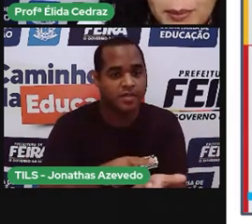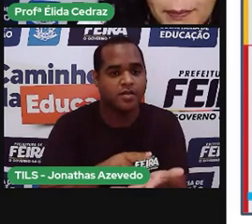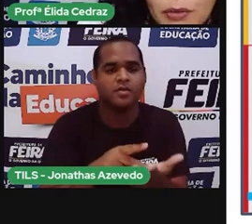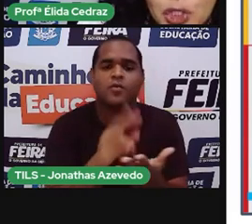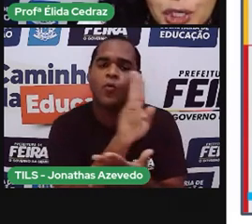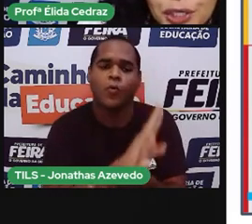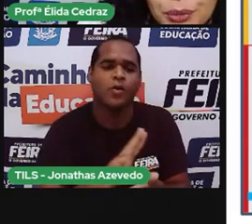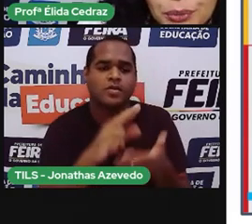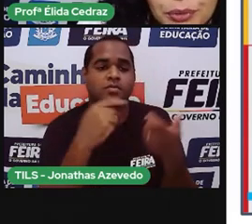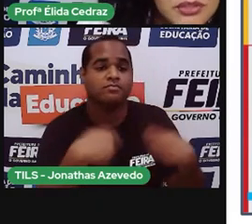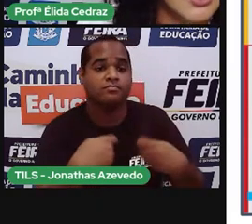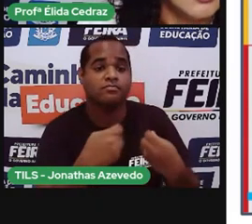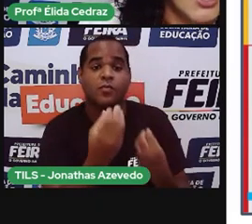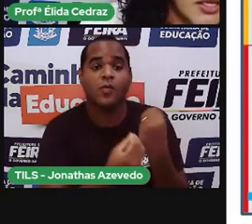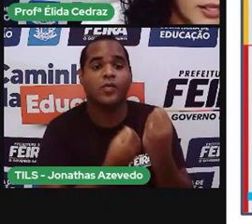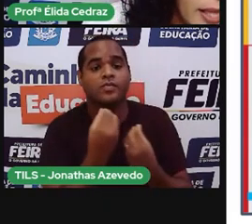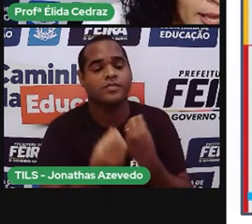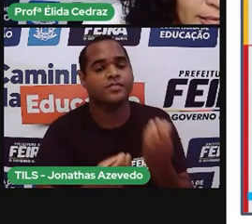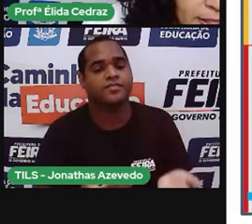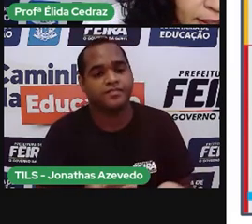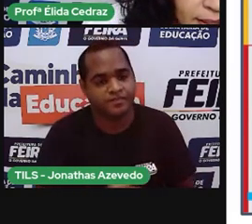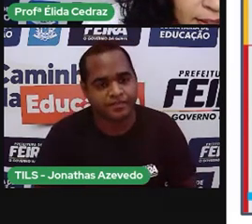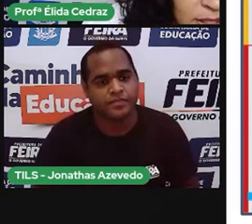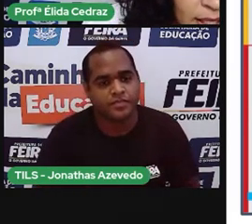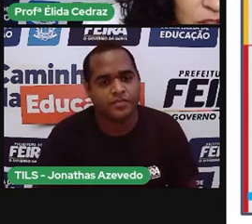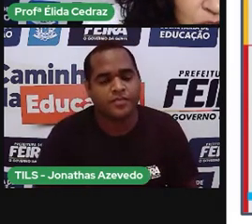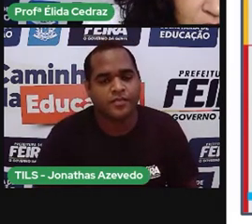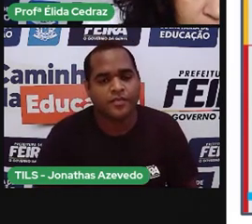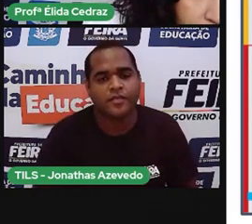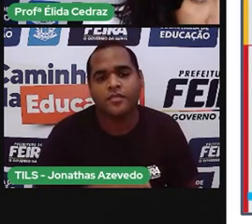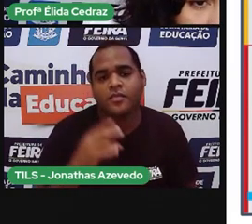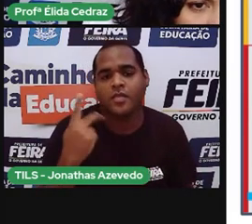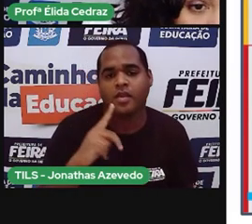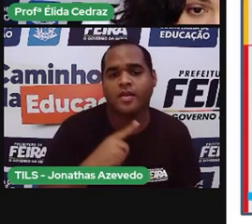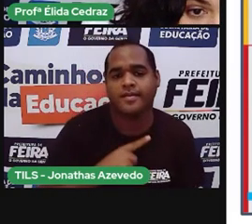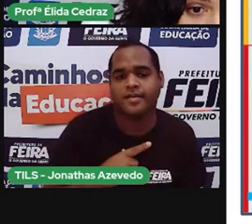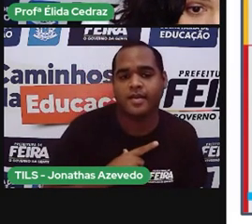usa muito papel higiênico. Esse aqui está de